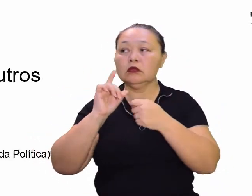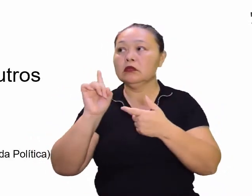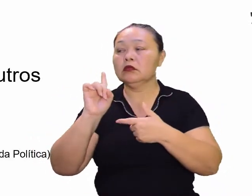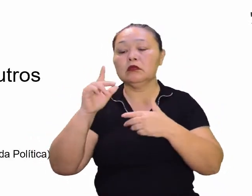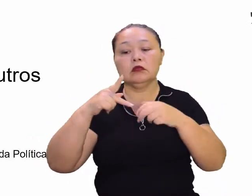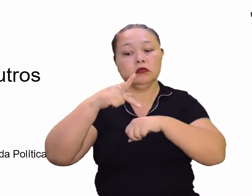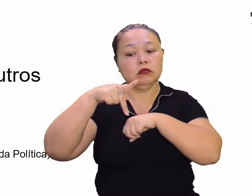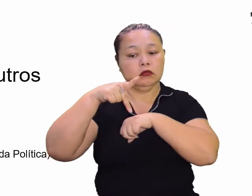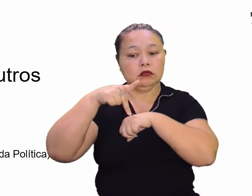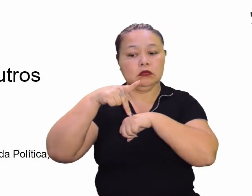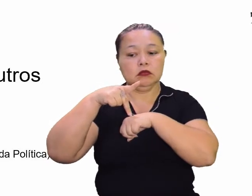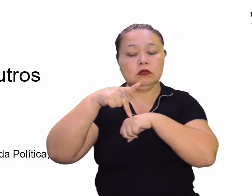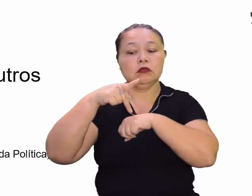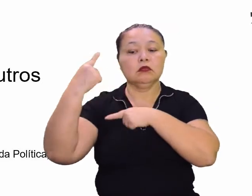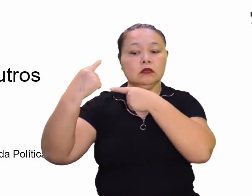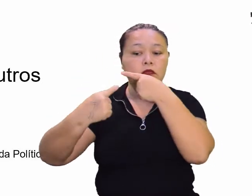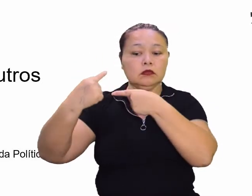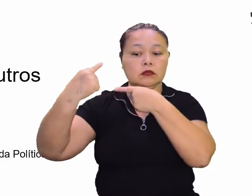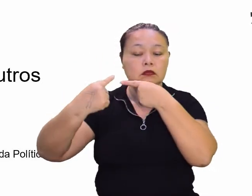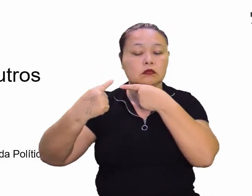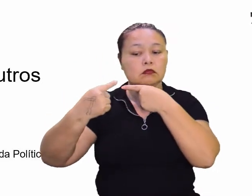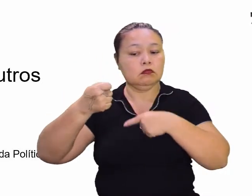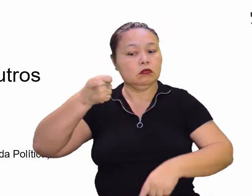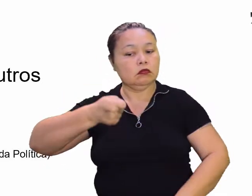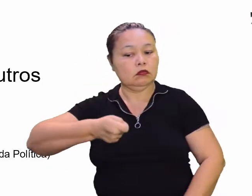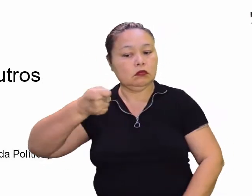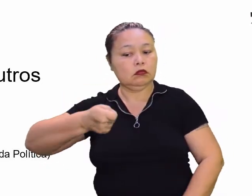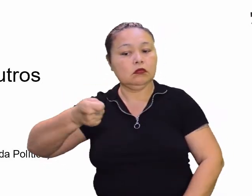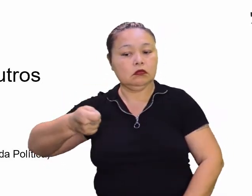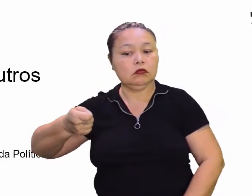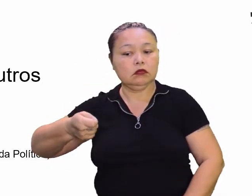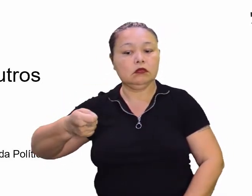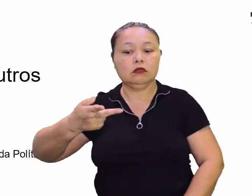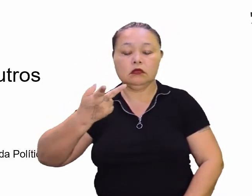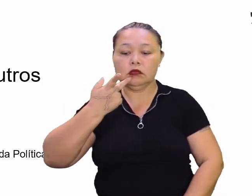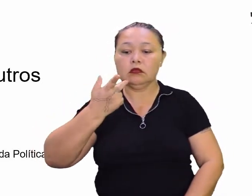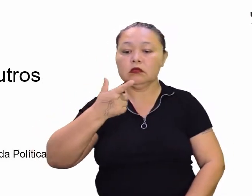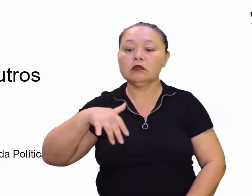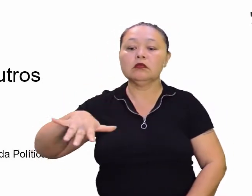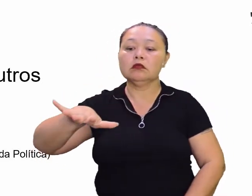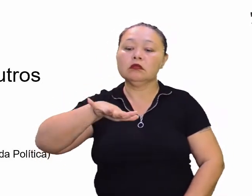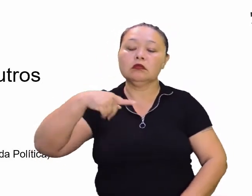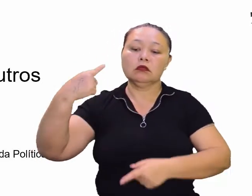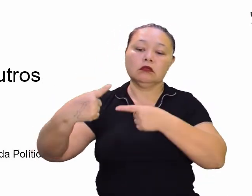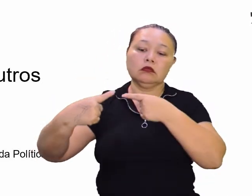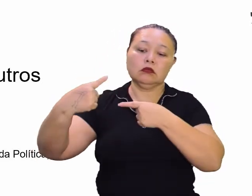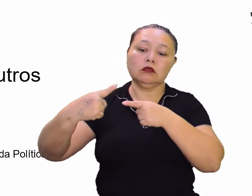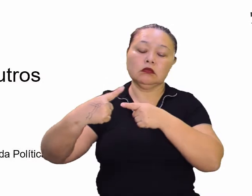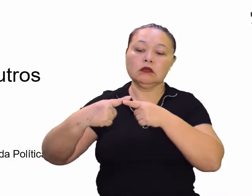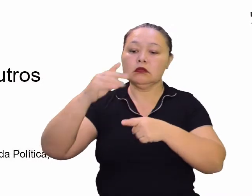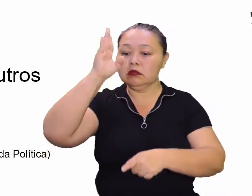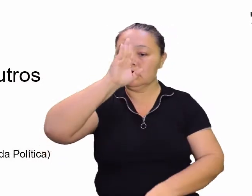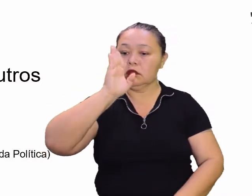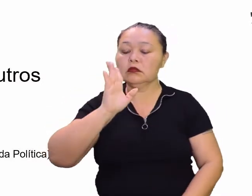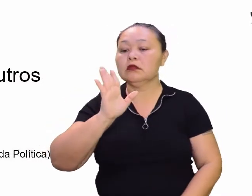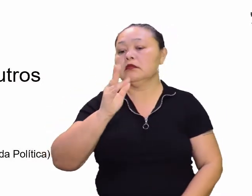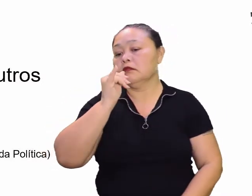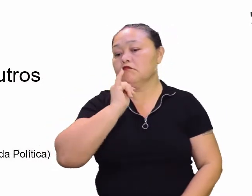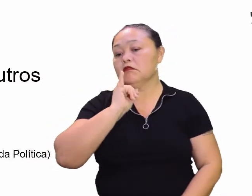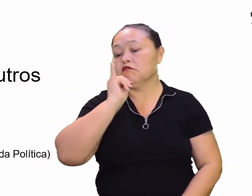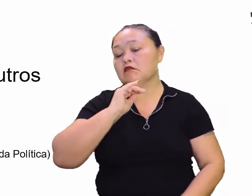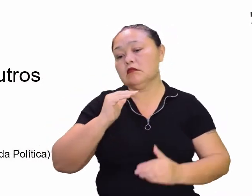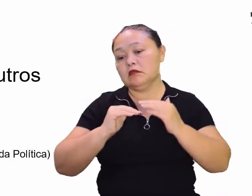são países ainda com uma política assim mais rigorosas, né? Quando a gente olha para o campo político. Mas o Brasil, por exemplo, é um